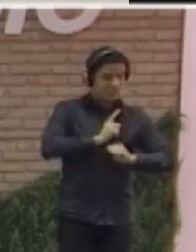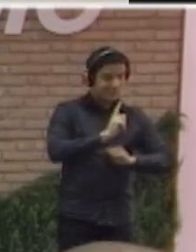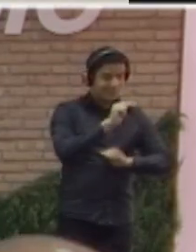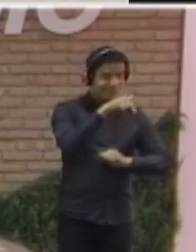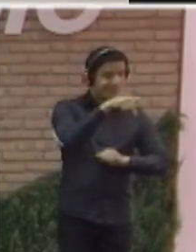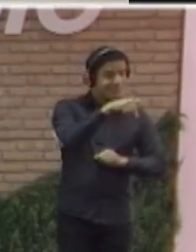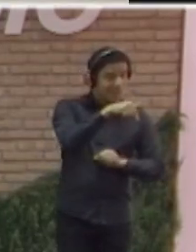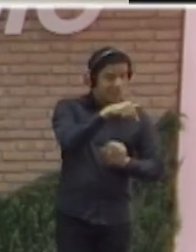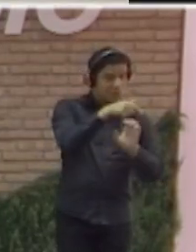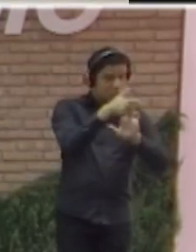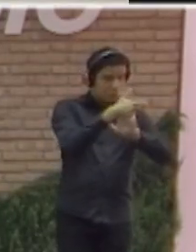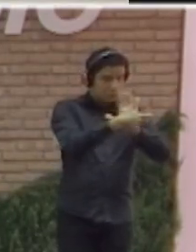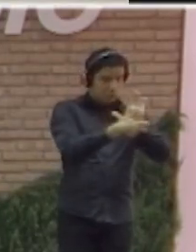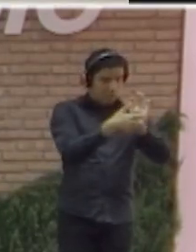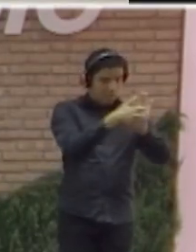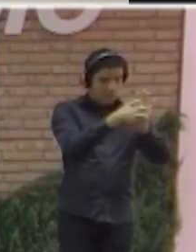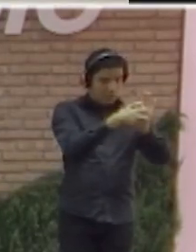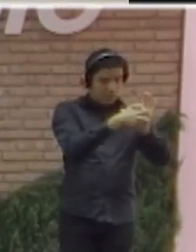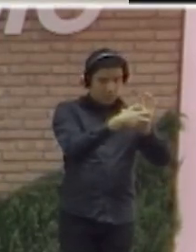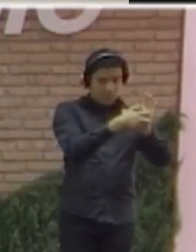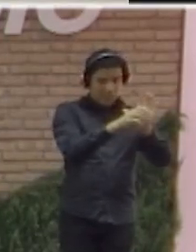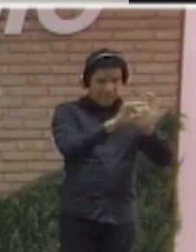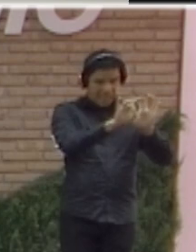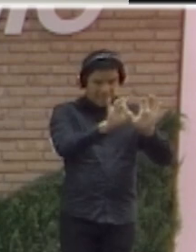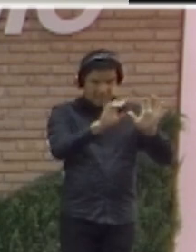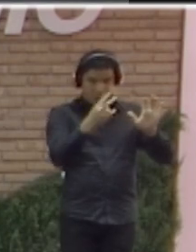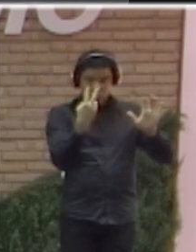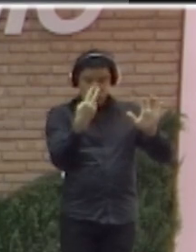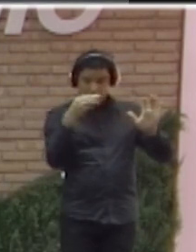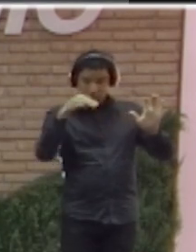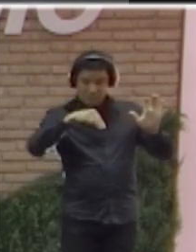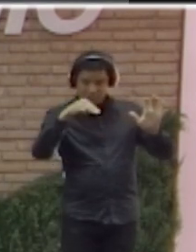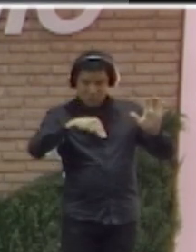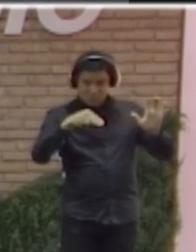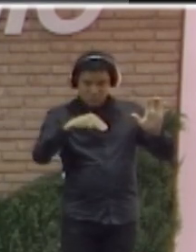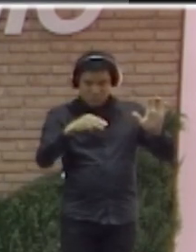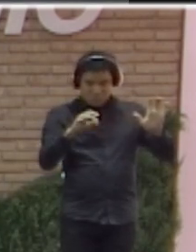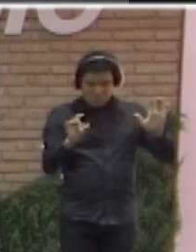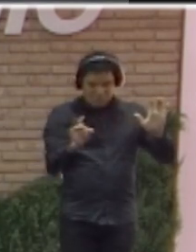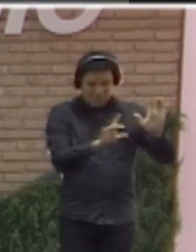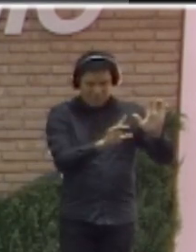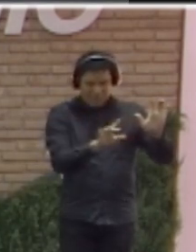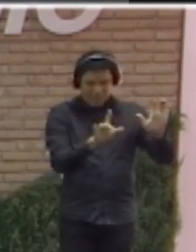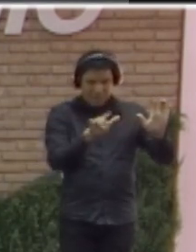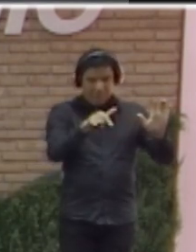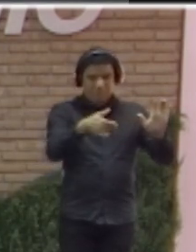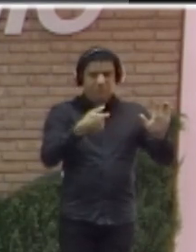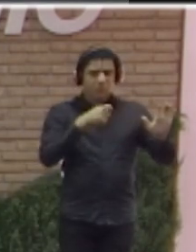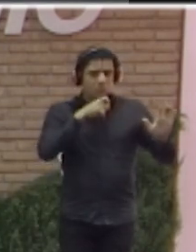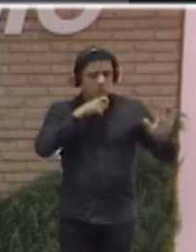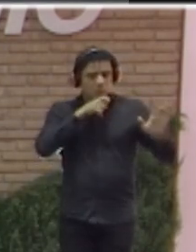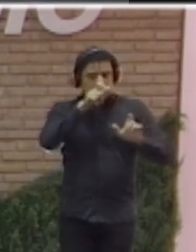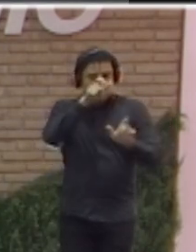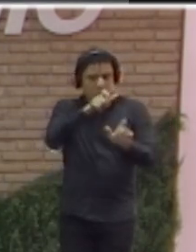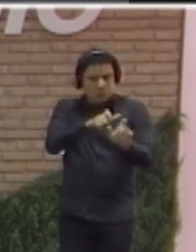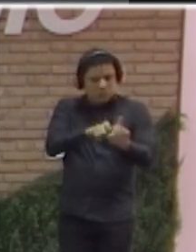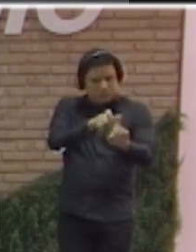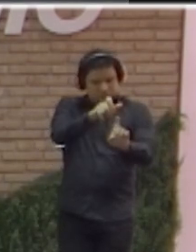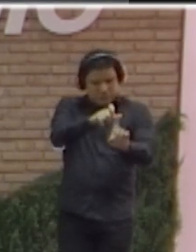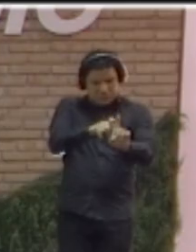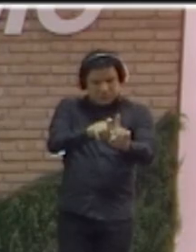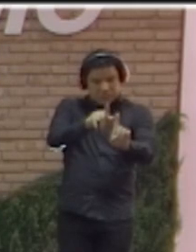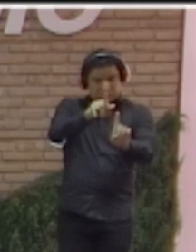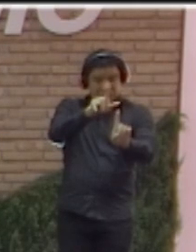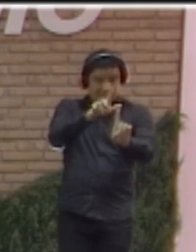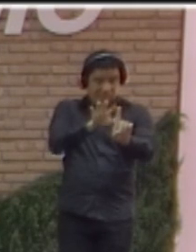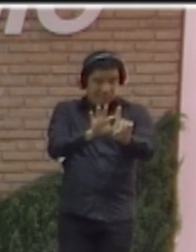com 2 minutos para ser produzida e 1 mês de resfriamento. Então, todas